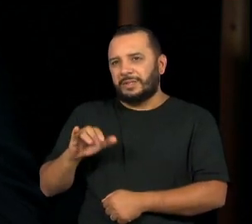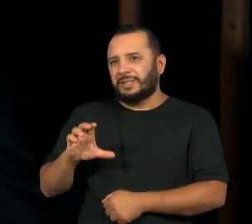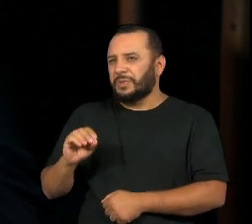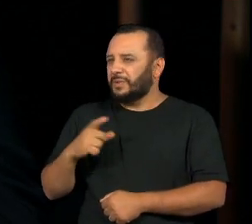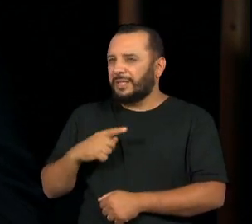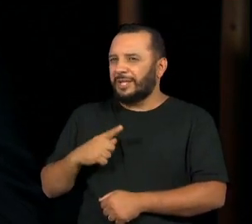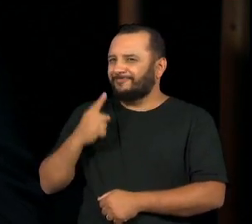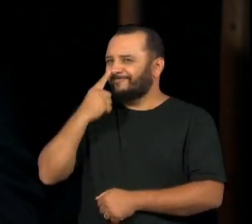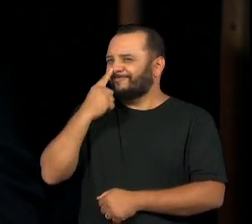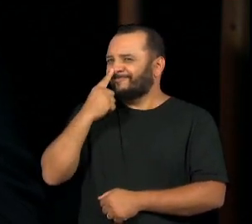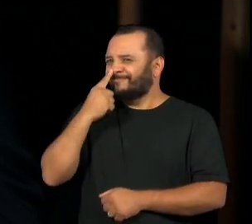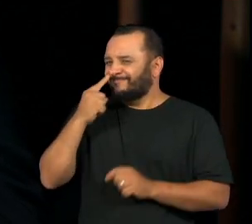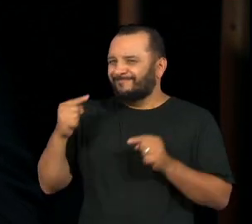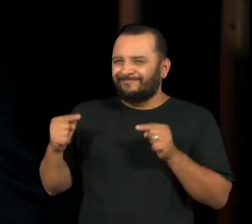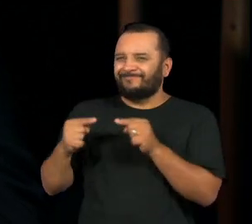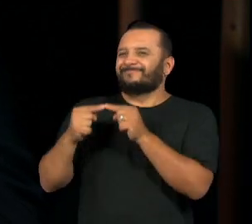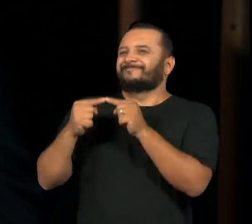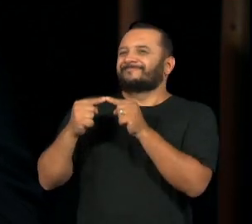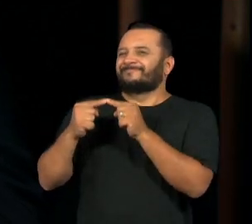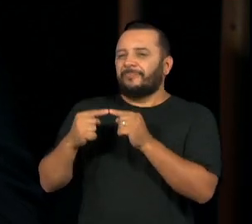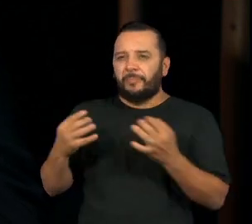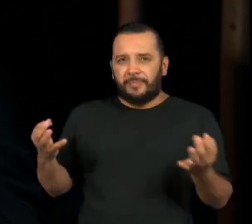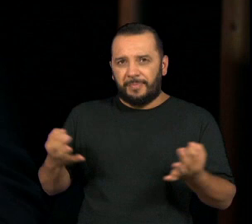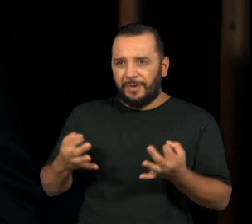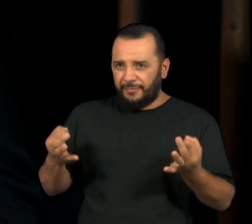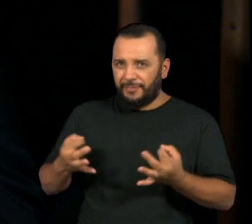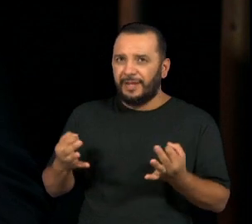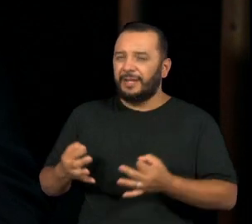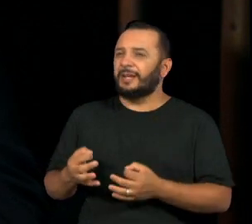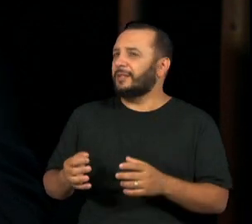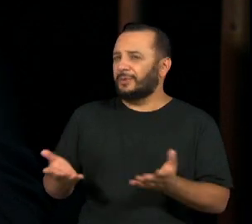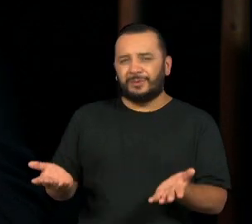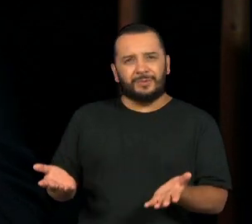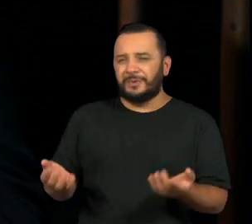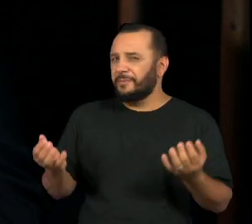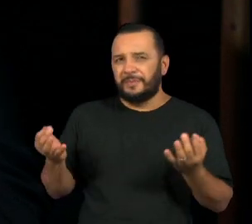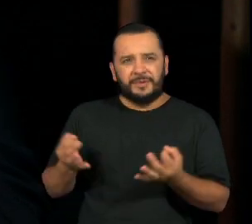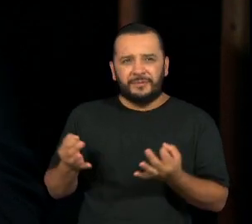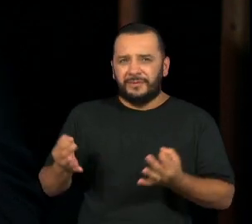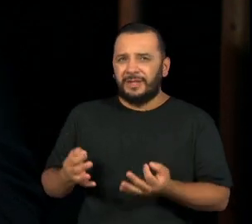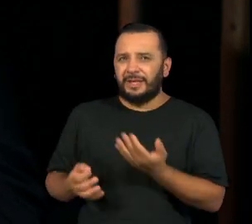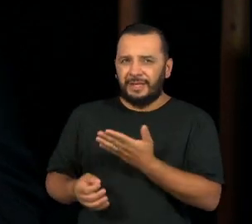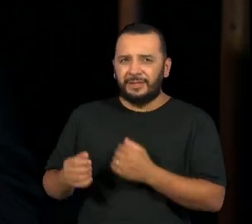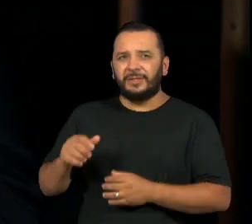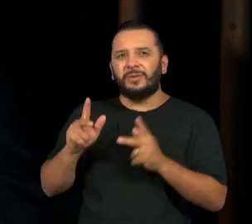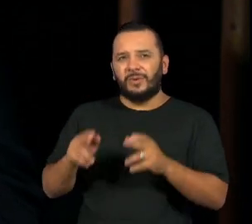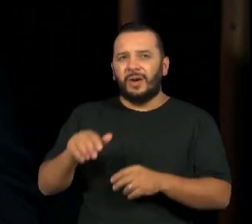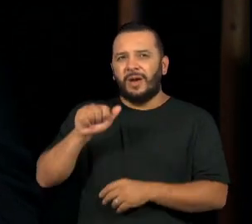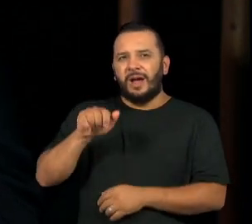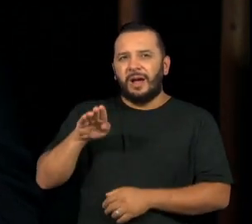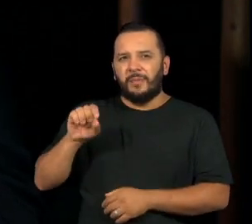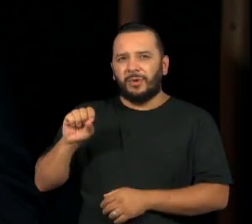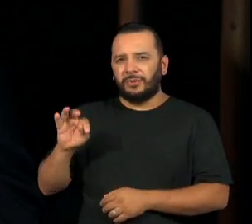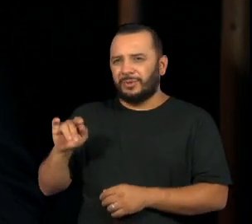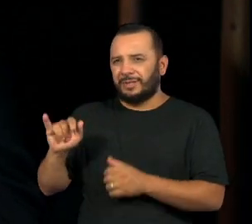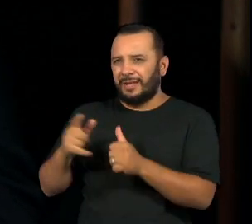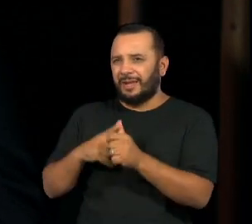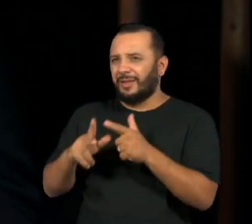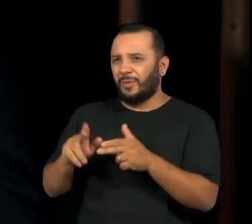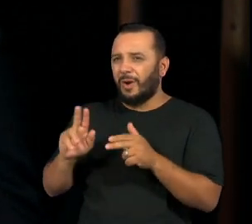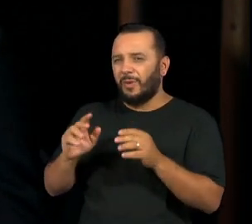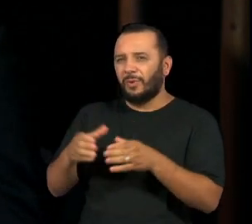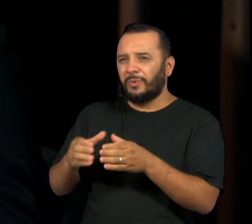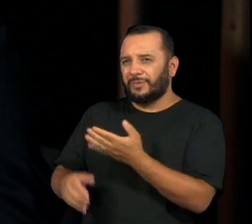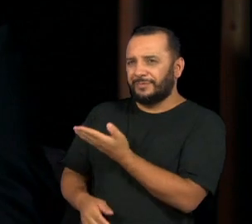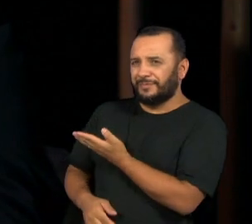rara, tipo... Abbott e Costello. Isso, é dupla. Gordo e Magro, sabe? Assim, a gente tem